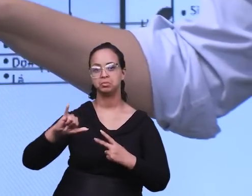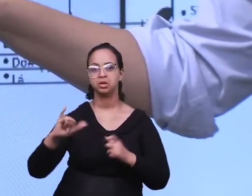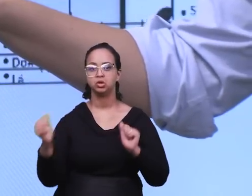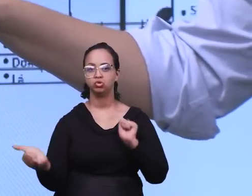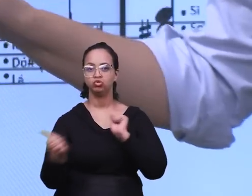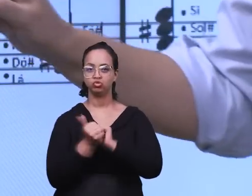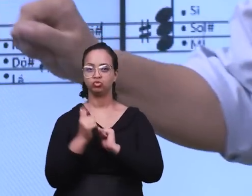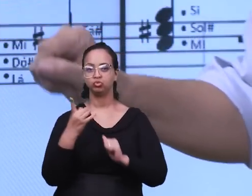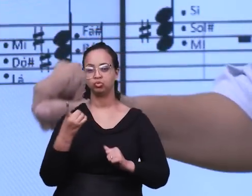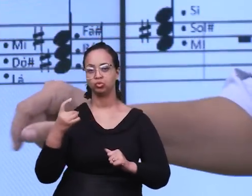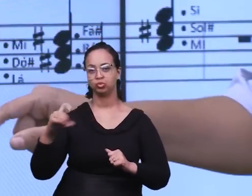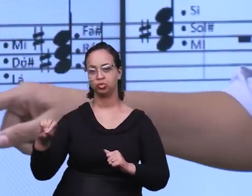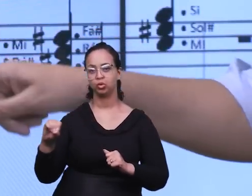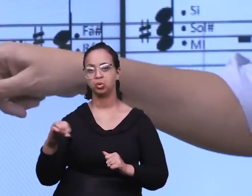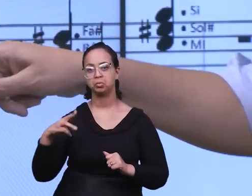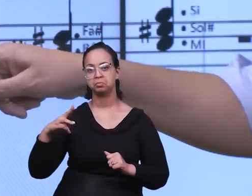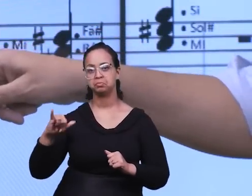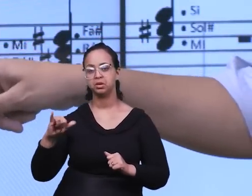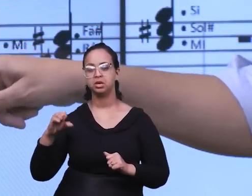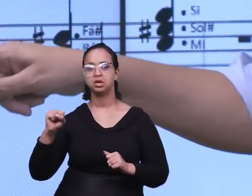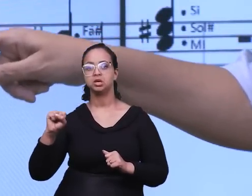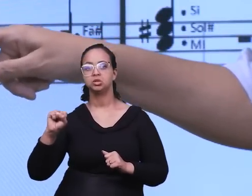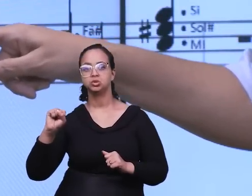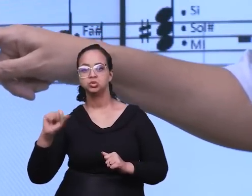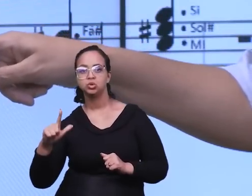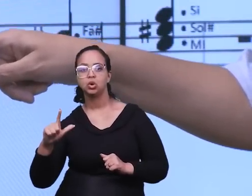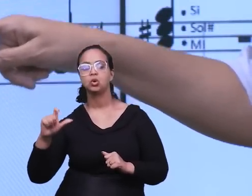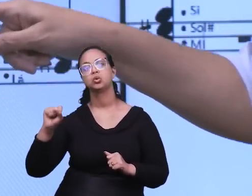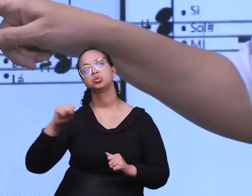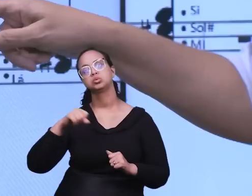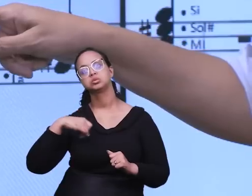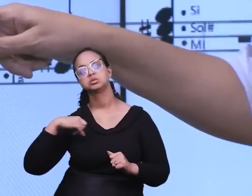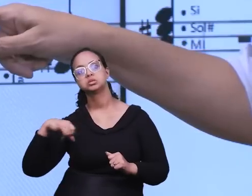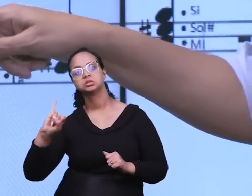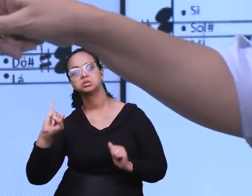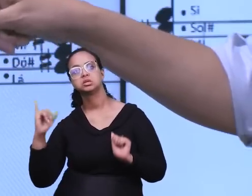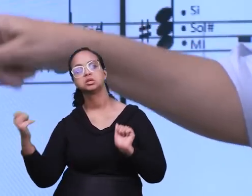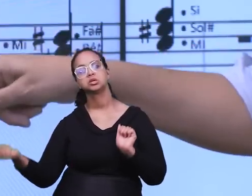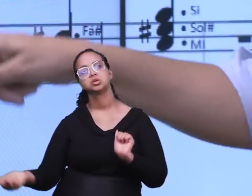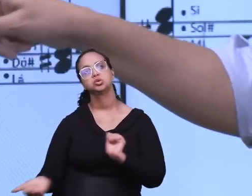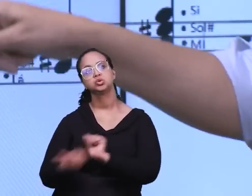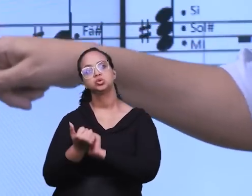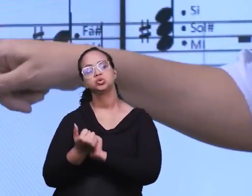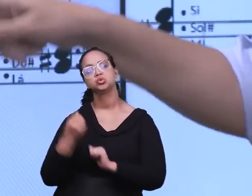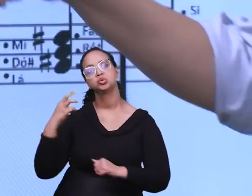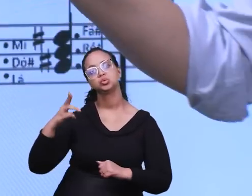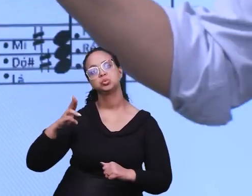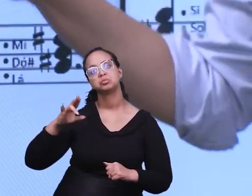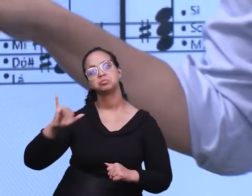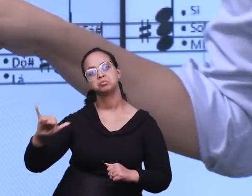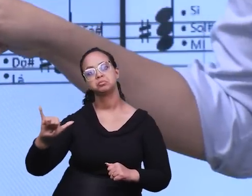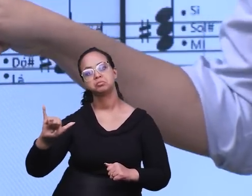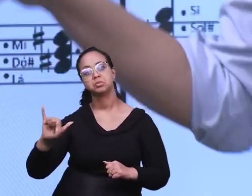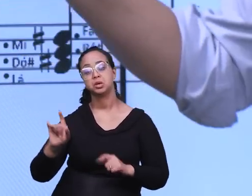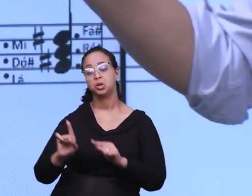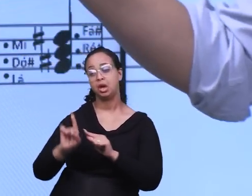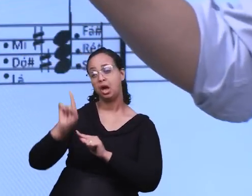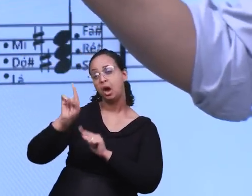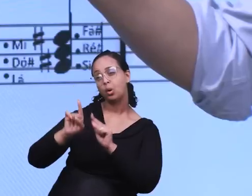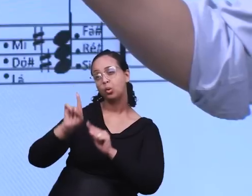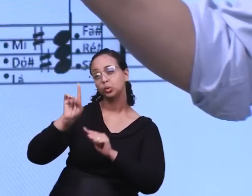com Dó sustenido. Mi, Sol sustenido e Si, que é o acorde de Mi maior, com a nota